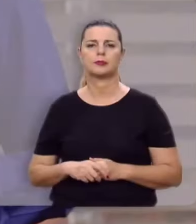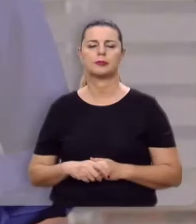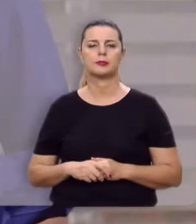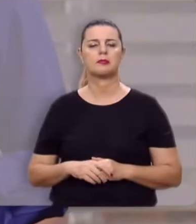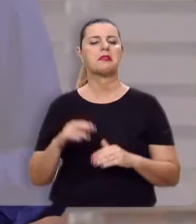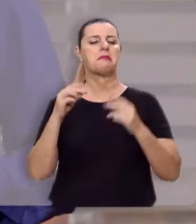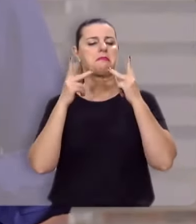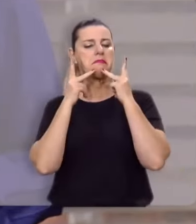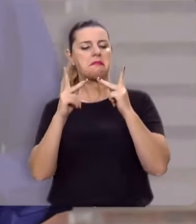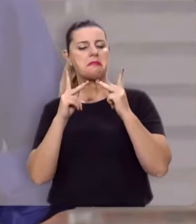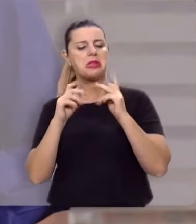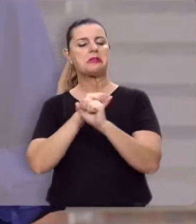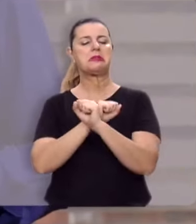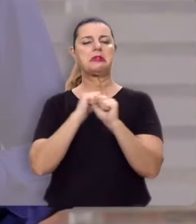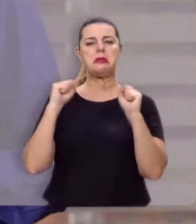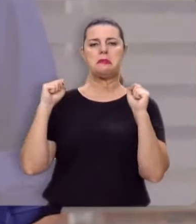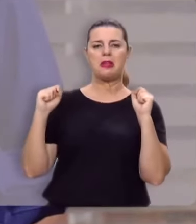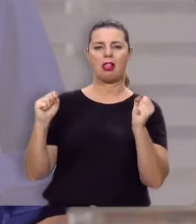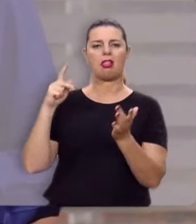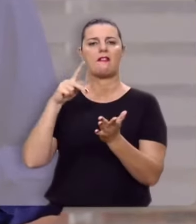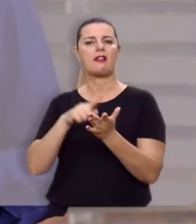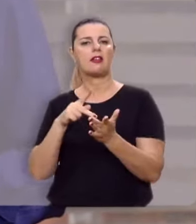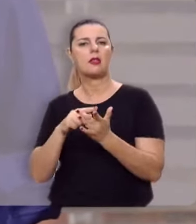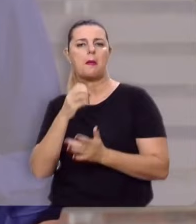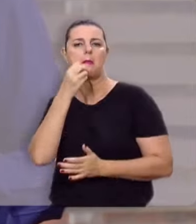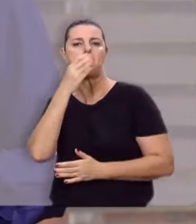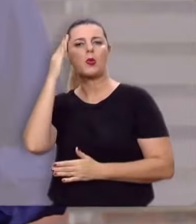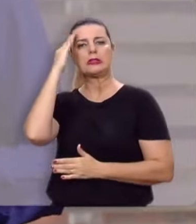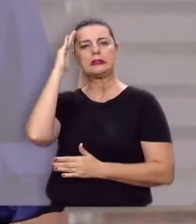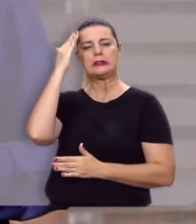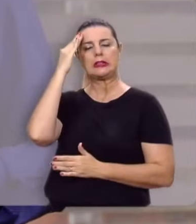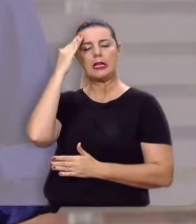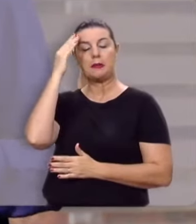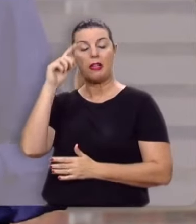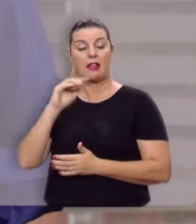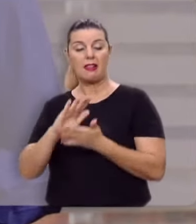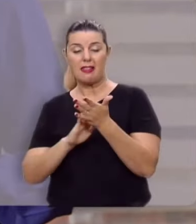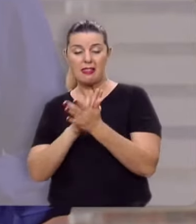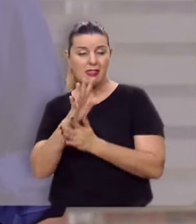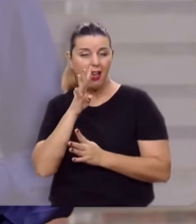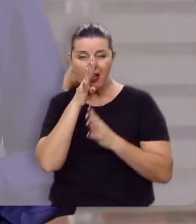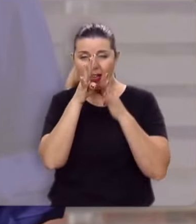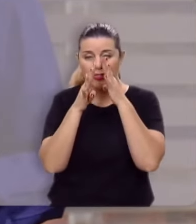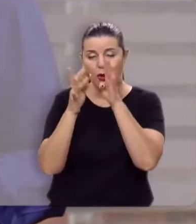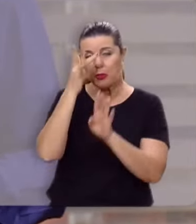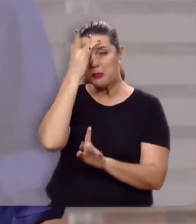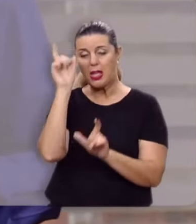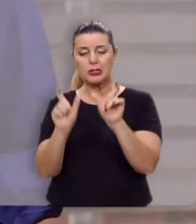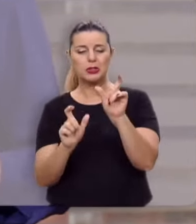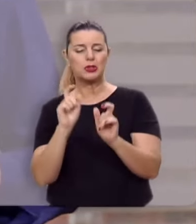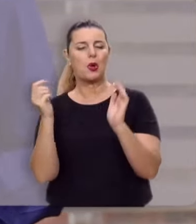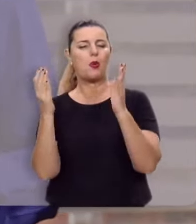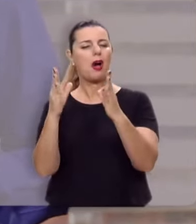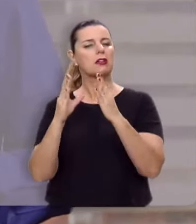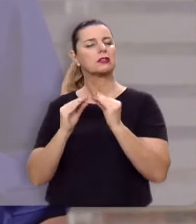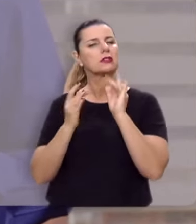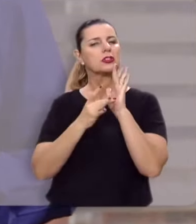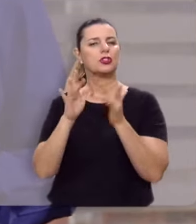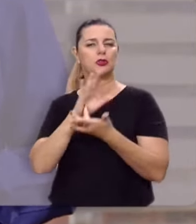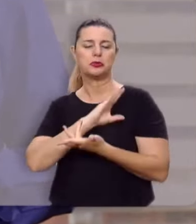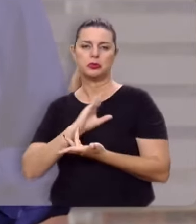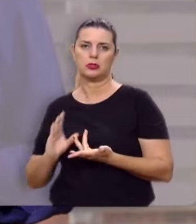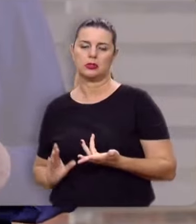Que mensagem libertadora! Como é bom saber que não há condenação para aqueles que estão em Cristo